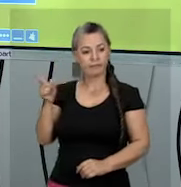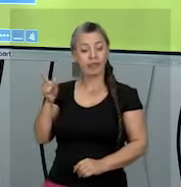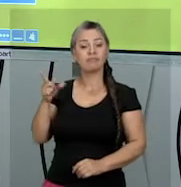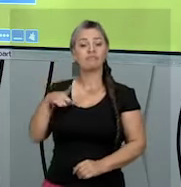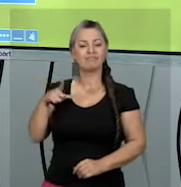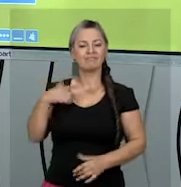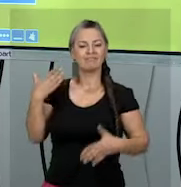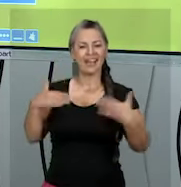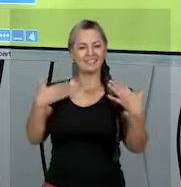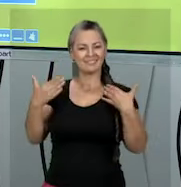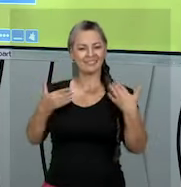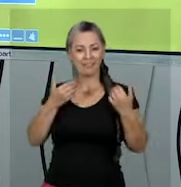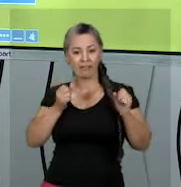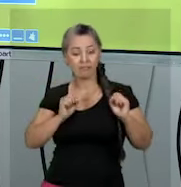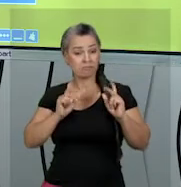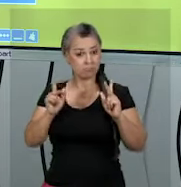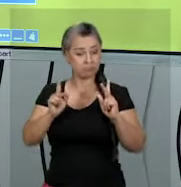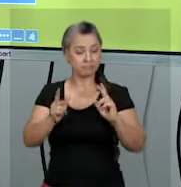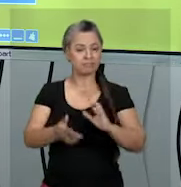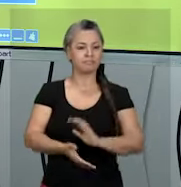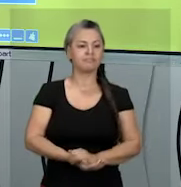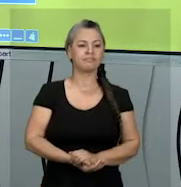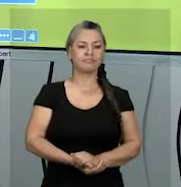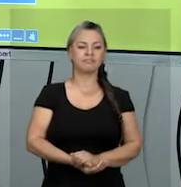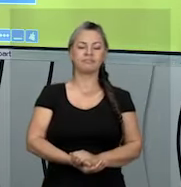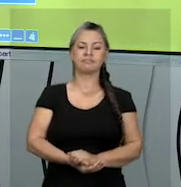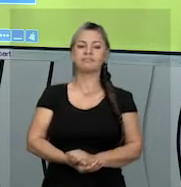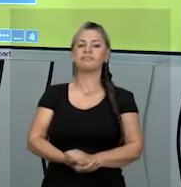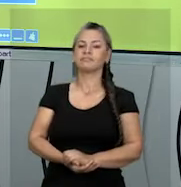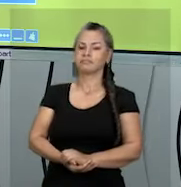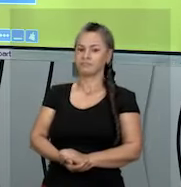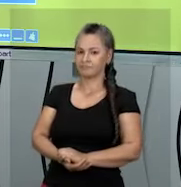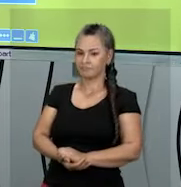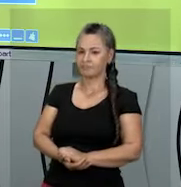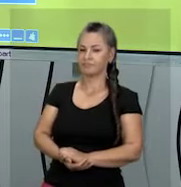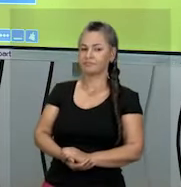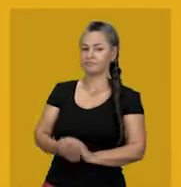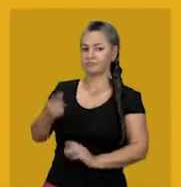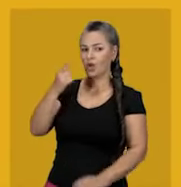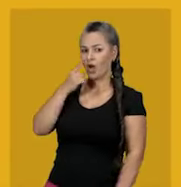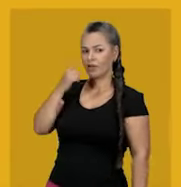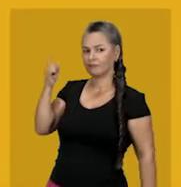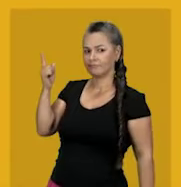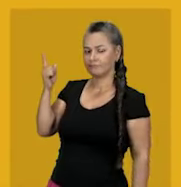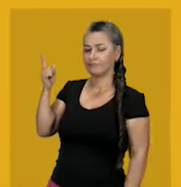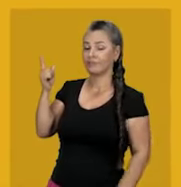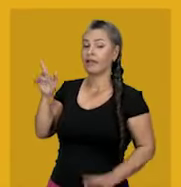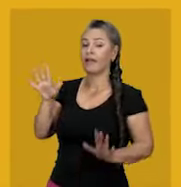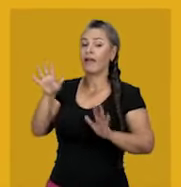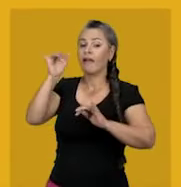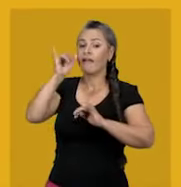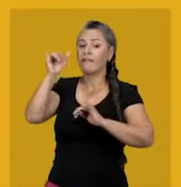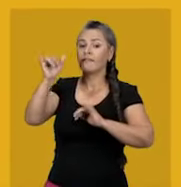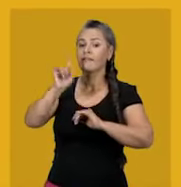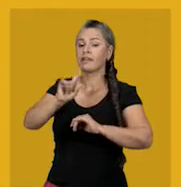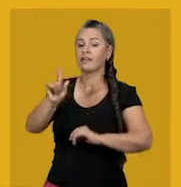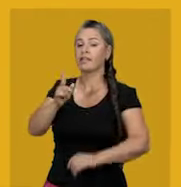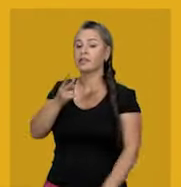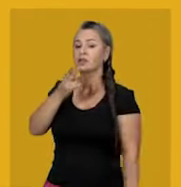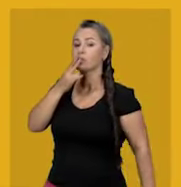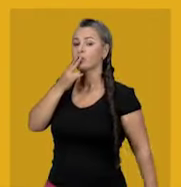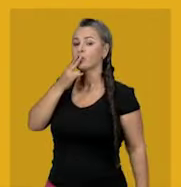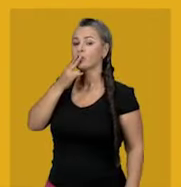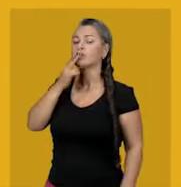E também, não menos importante, não ter o hábito de fumar, nem usar nenhum tipo de